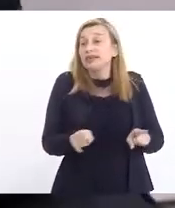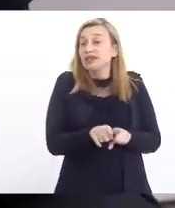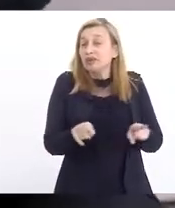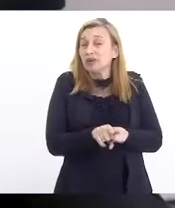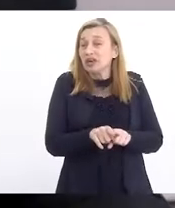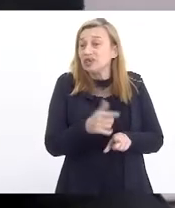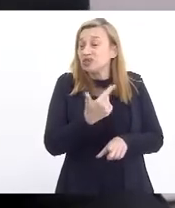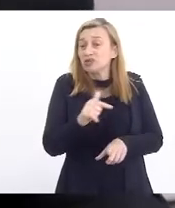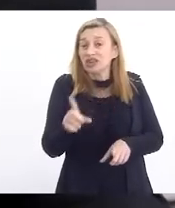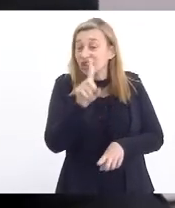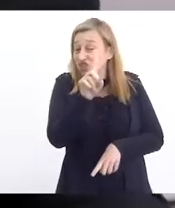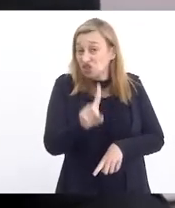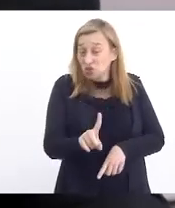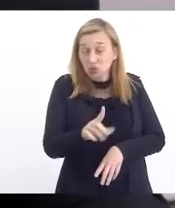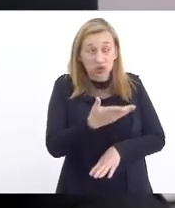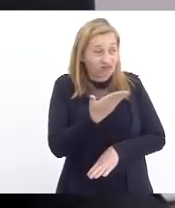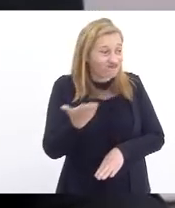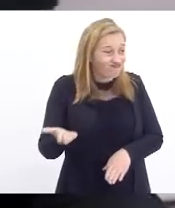o tem a diretora.